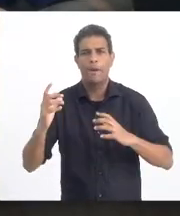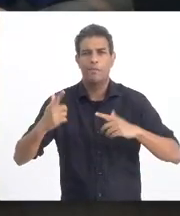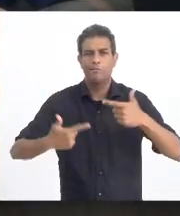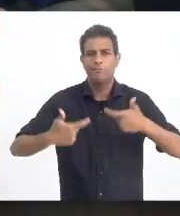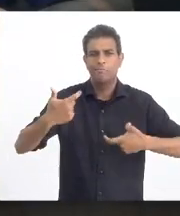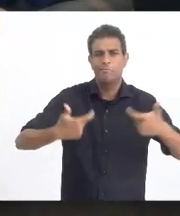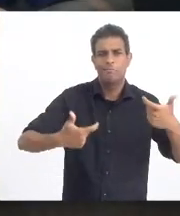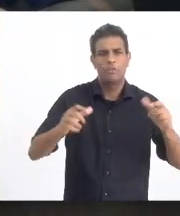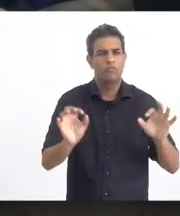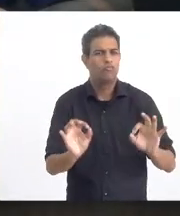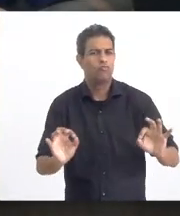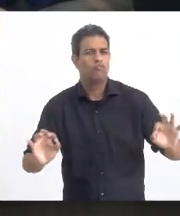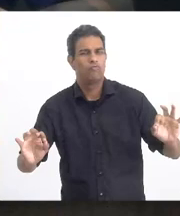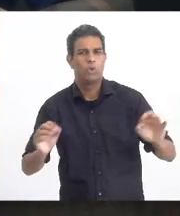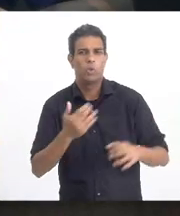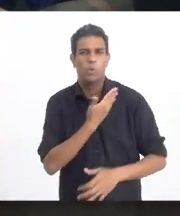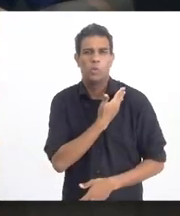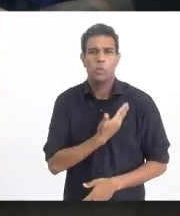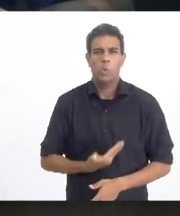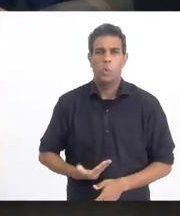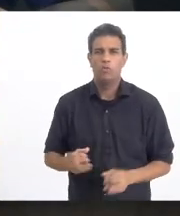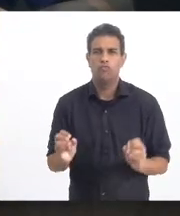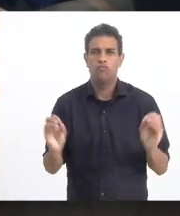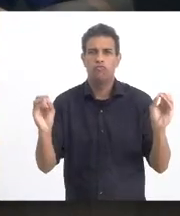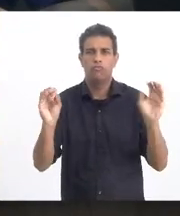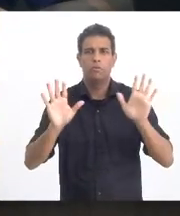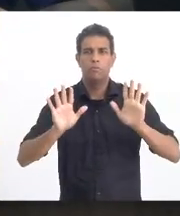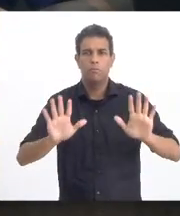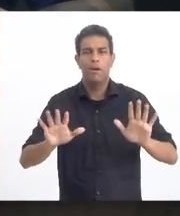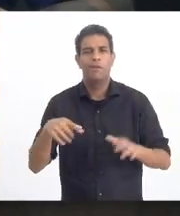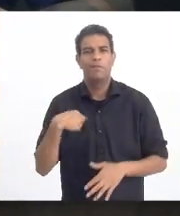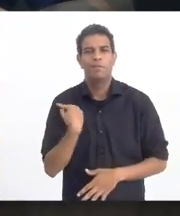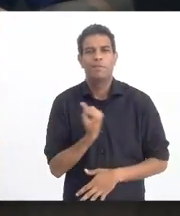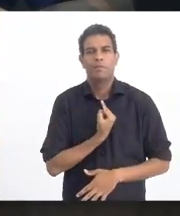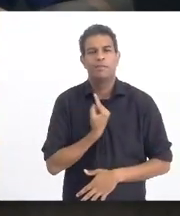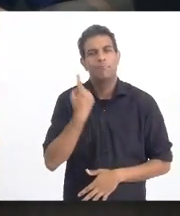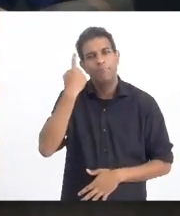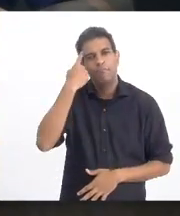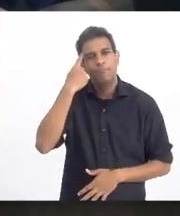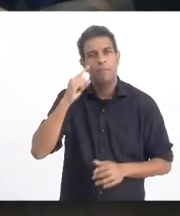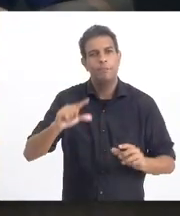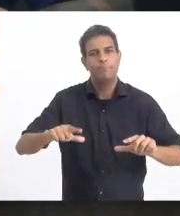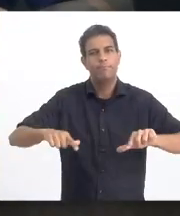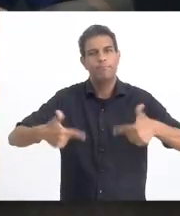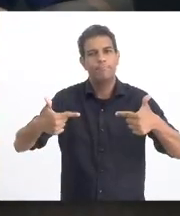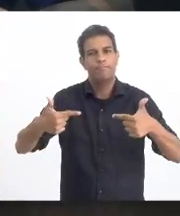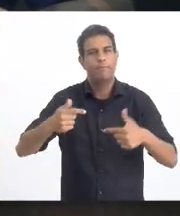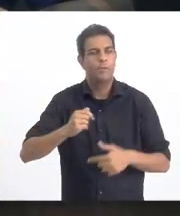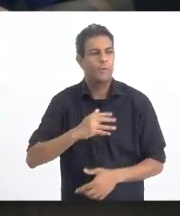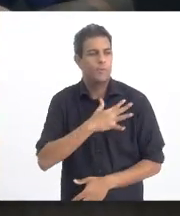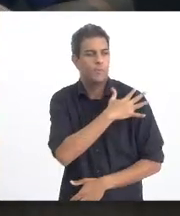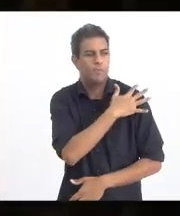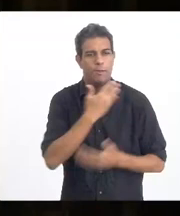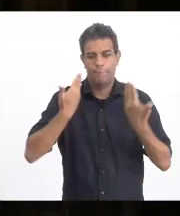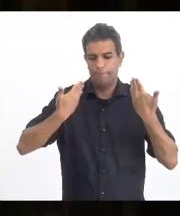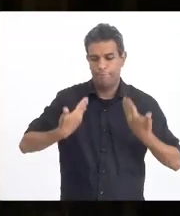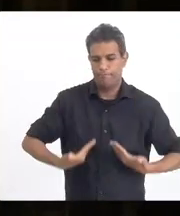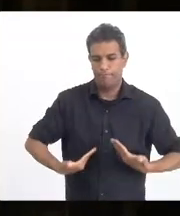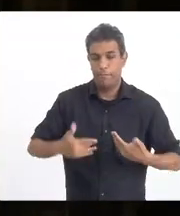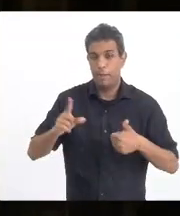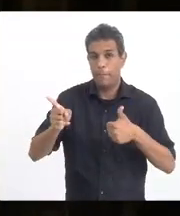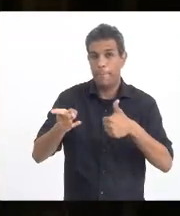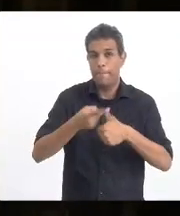de todos contra todos, de governo contra militares. Eu não tô, eu sou militar, como é que eu vou, como é que eu vou,